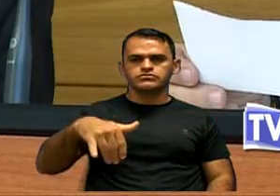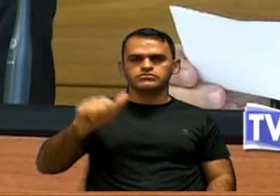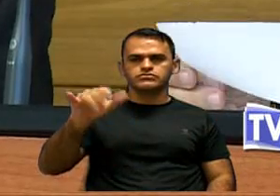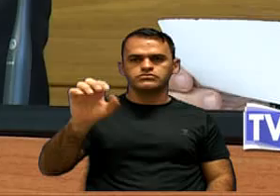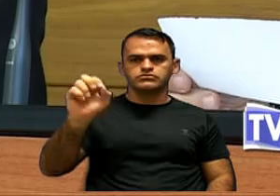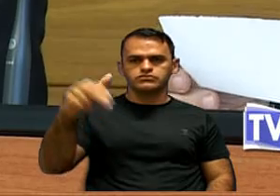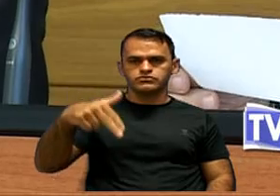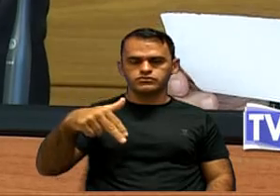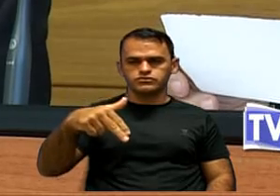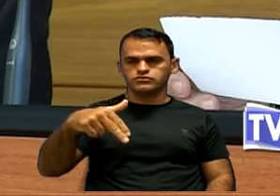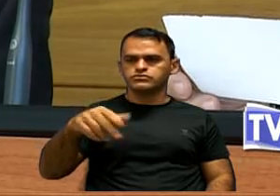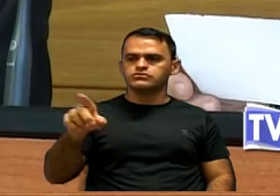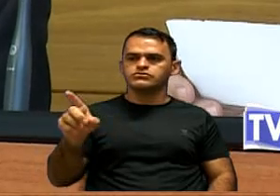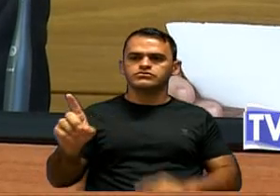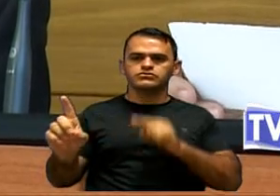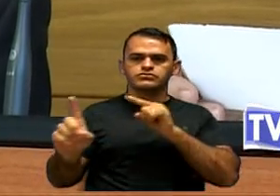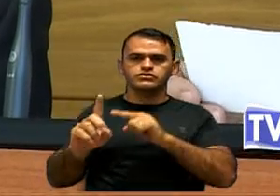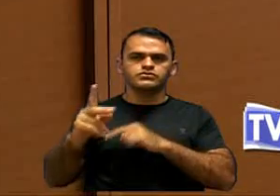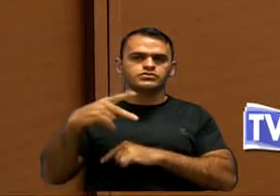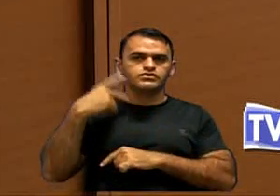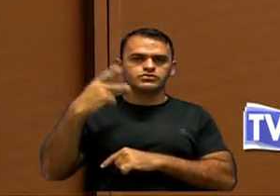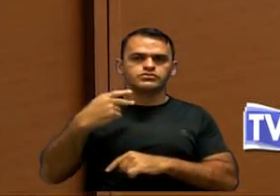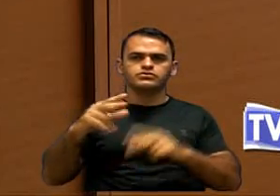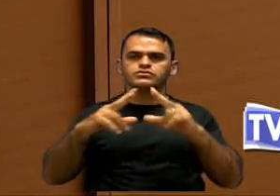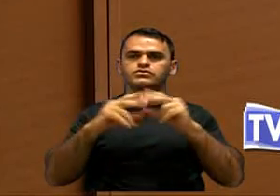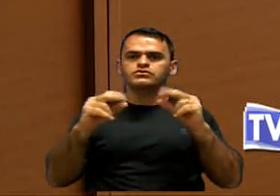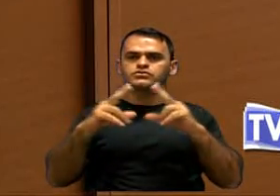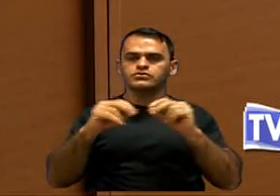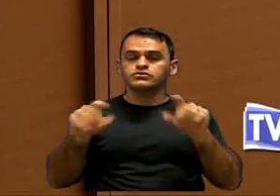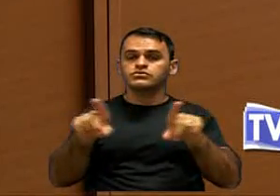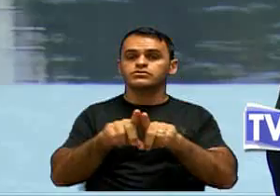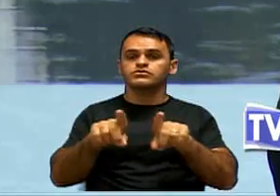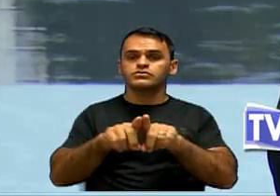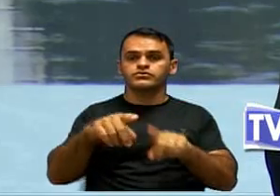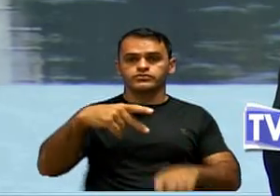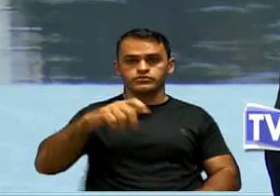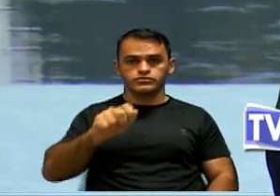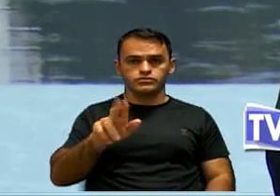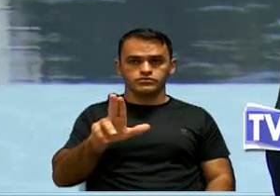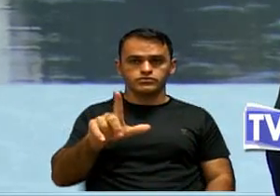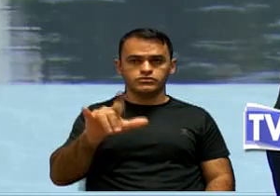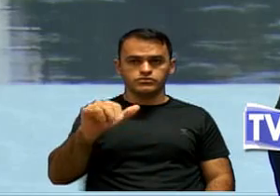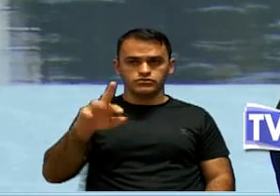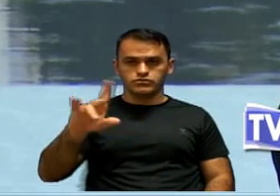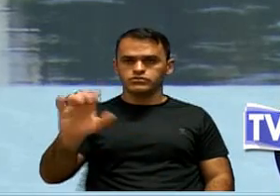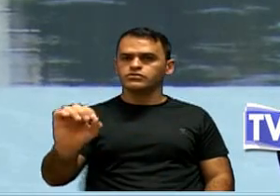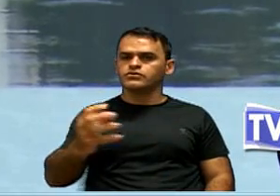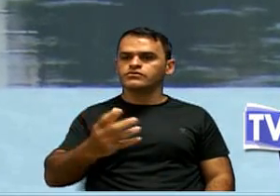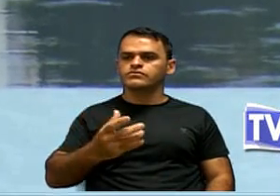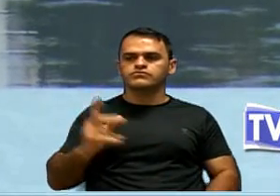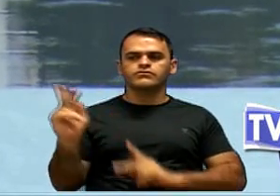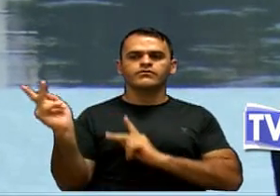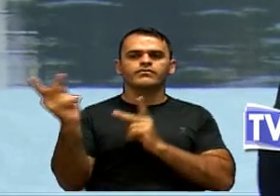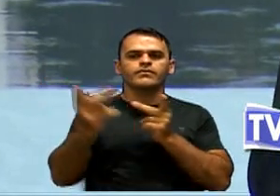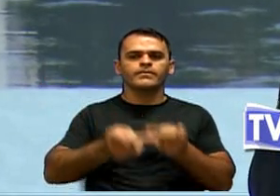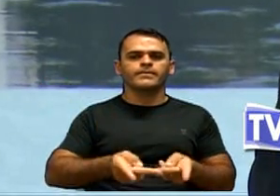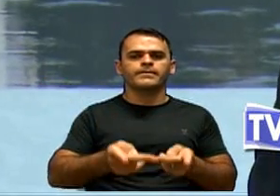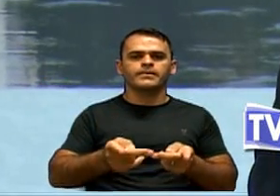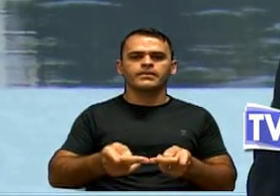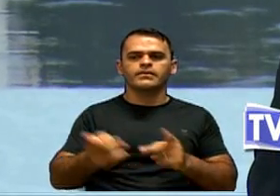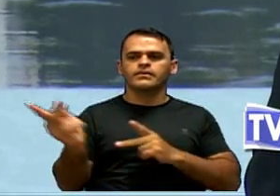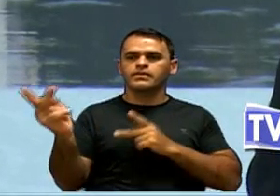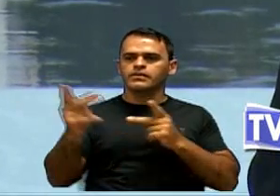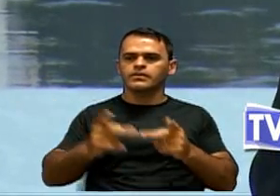de Florianópolis. Por favor, fica de pé. Martinez, o Paulinho está aí também nos visitando? Quem é Paulinho? Cadê o Paulinho?